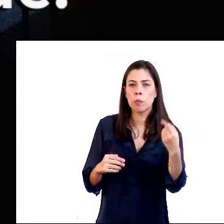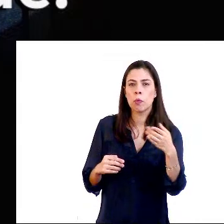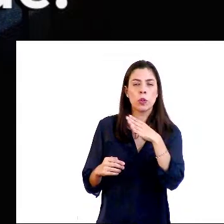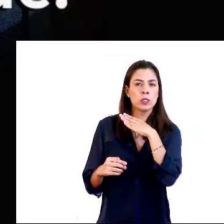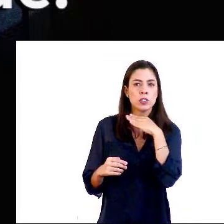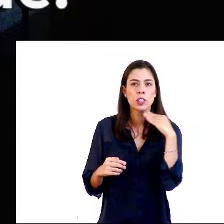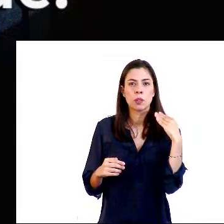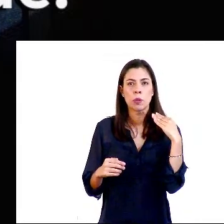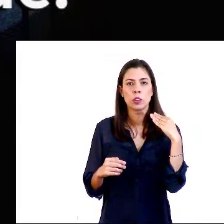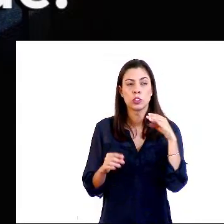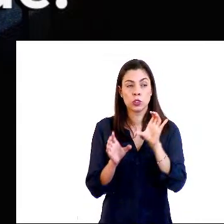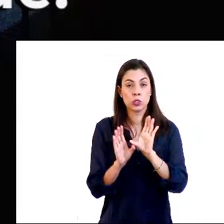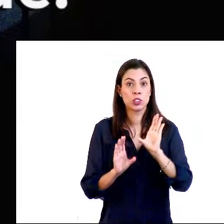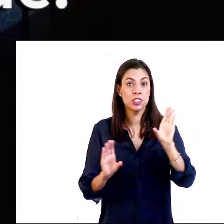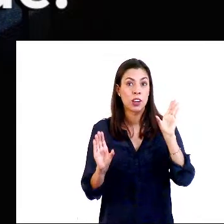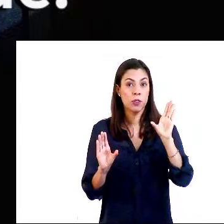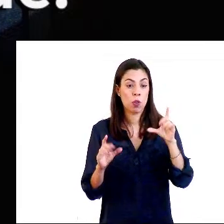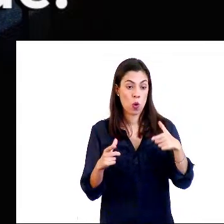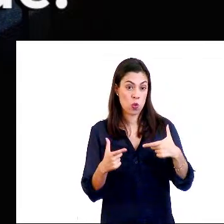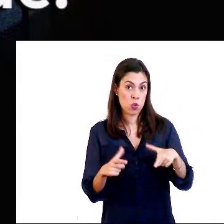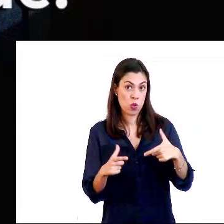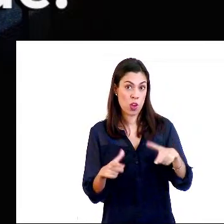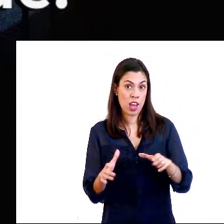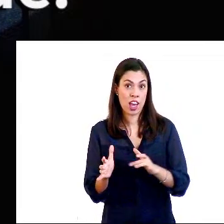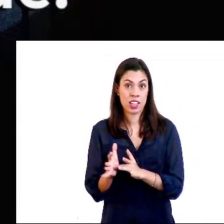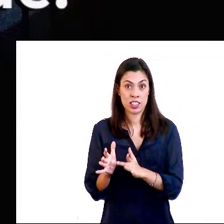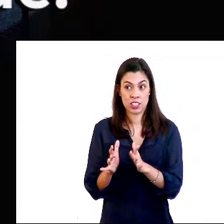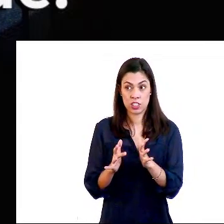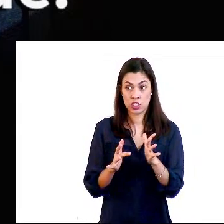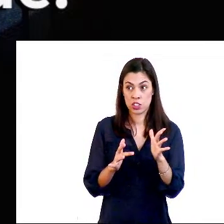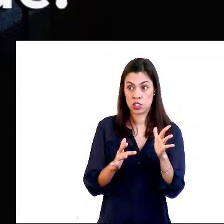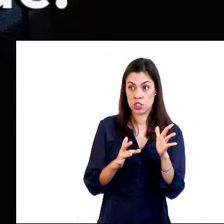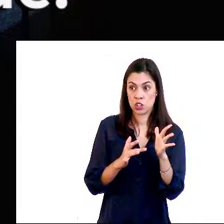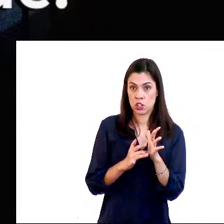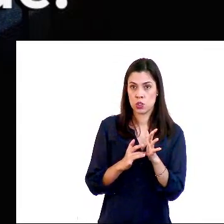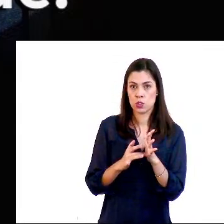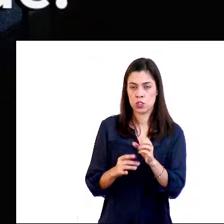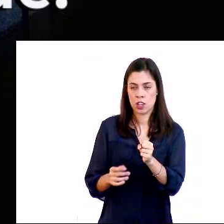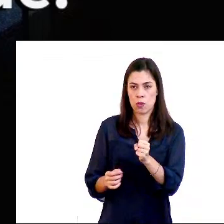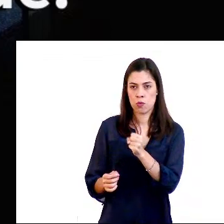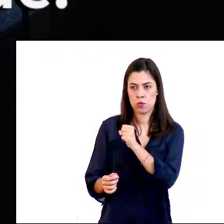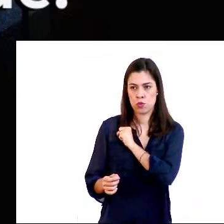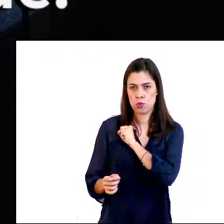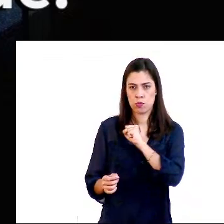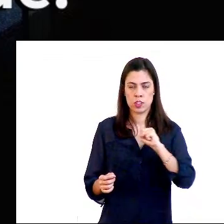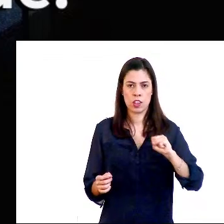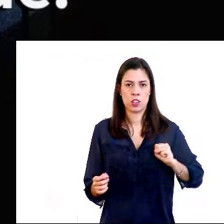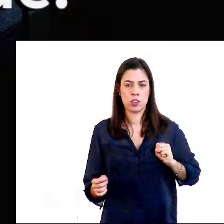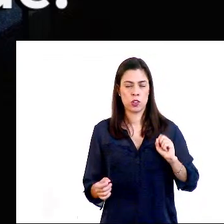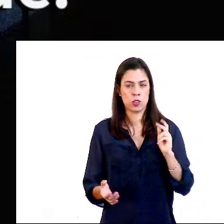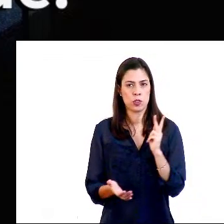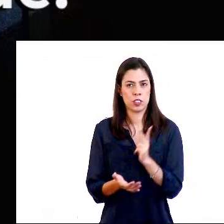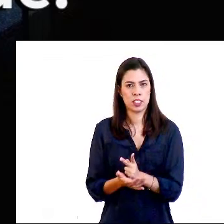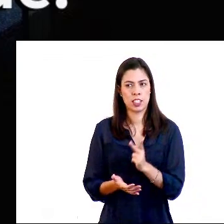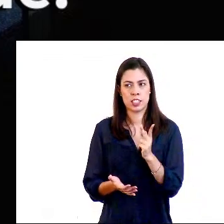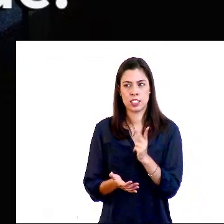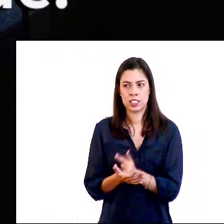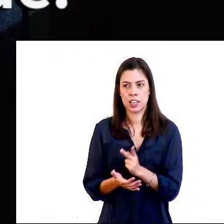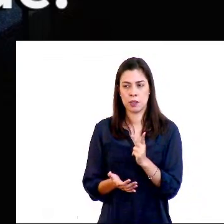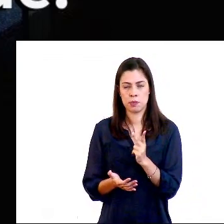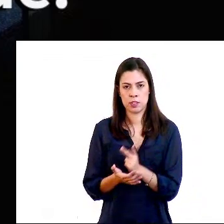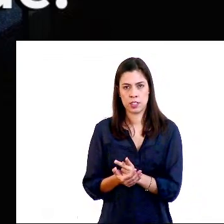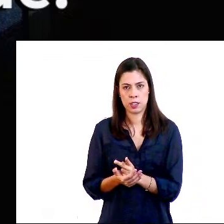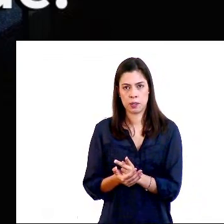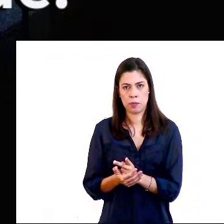como precursor, entrou por nós, tendo se tornado sumo sacerdote para sempre, segundo a